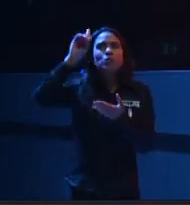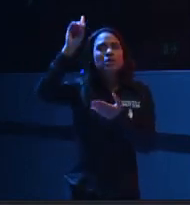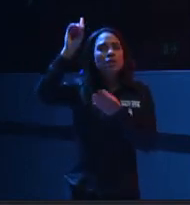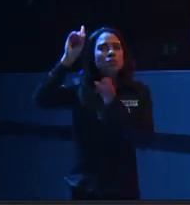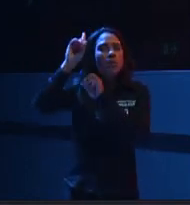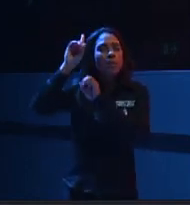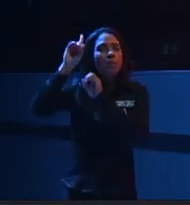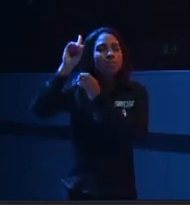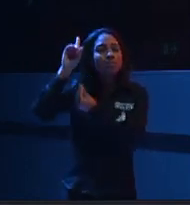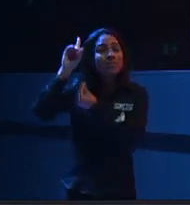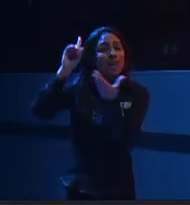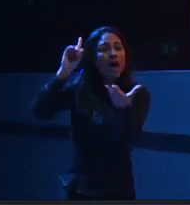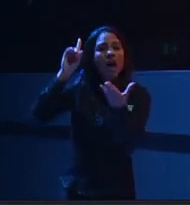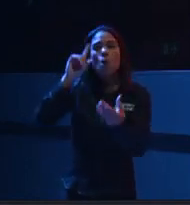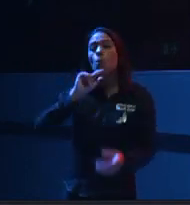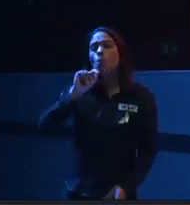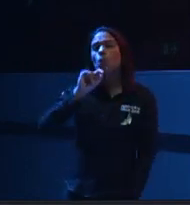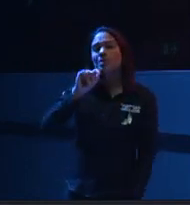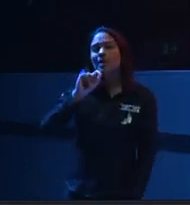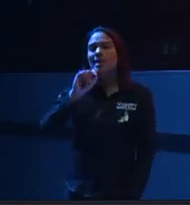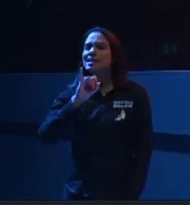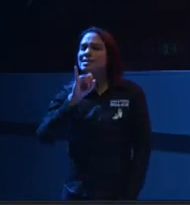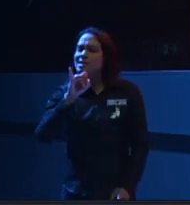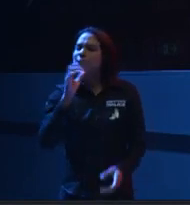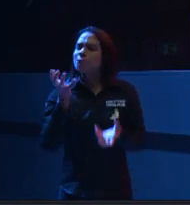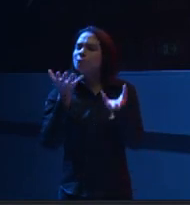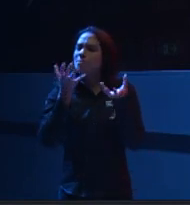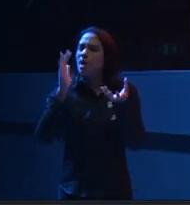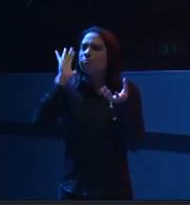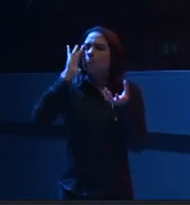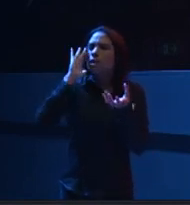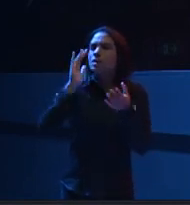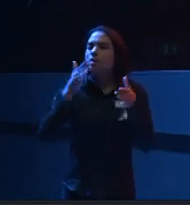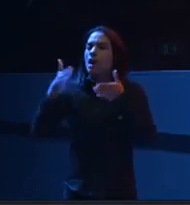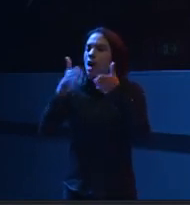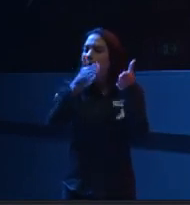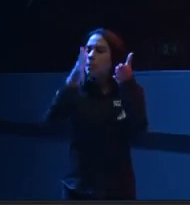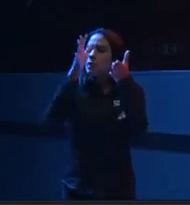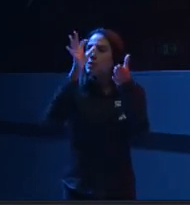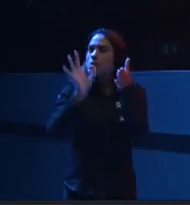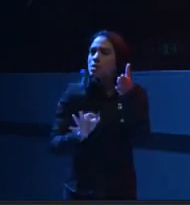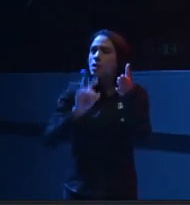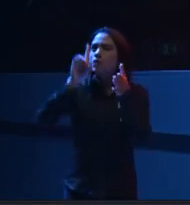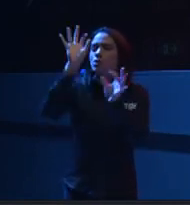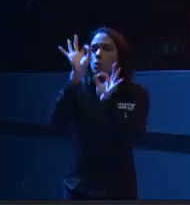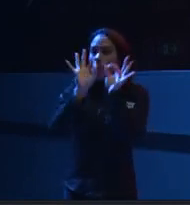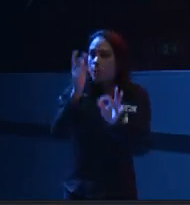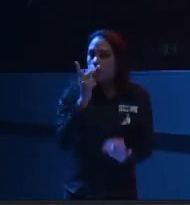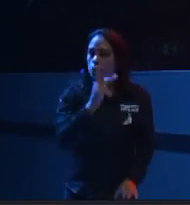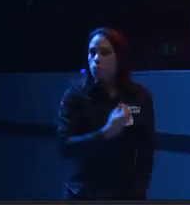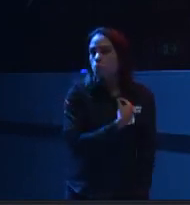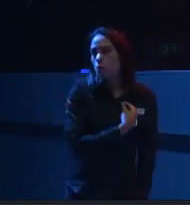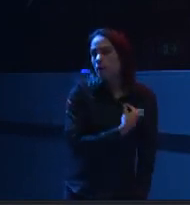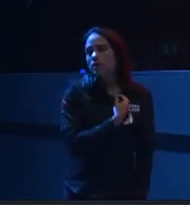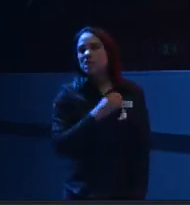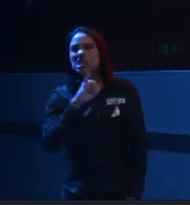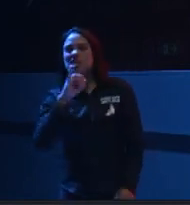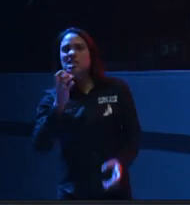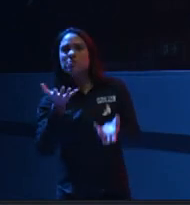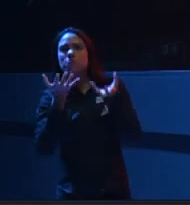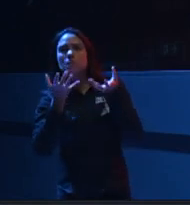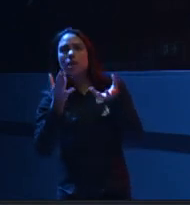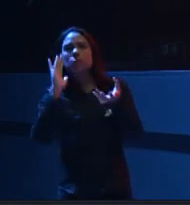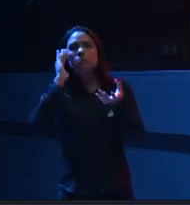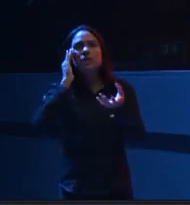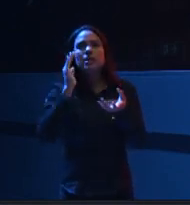qual é a empresa que ele tem para você qual é o caminho para solução desse teu problema conjugal Qual é a saída para você se apaixonar pelo seu